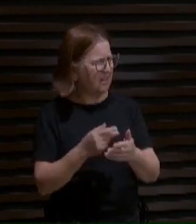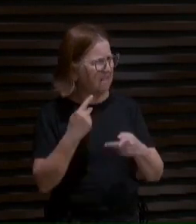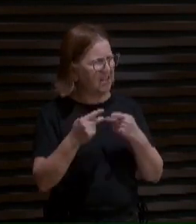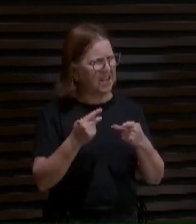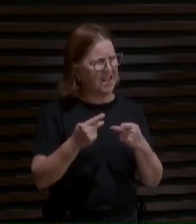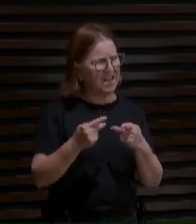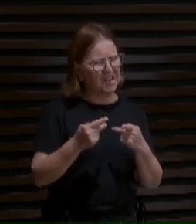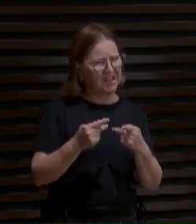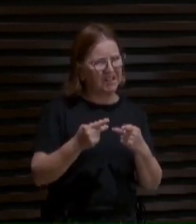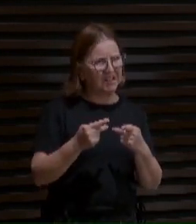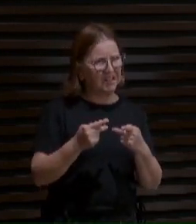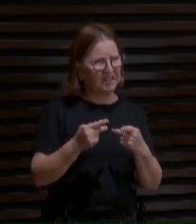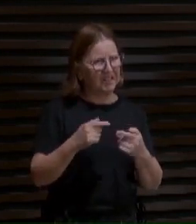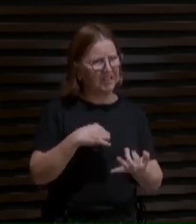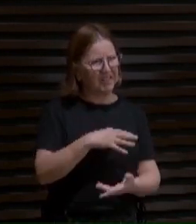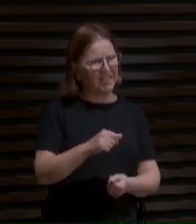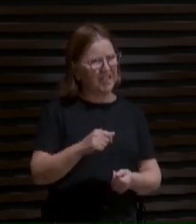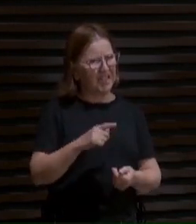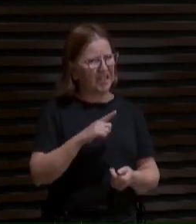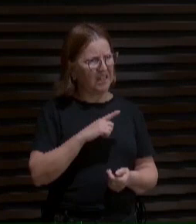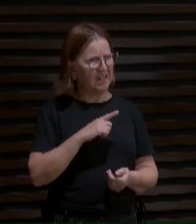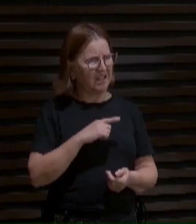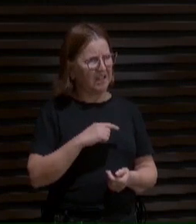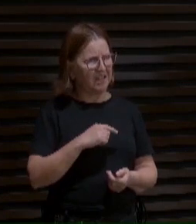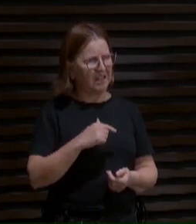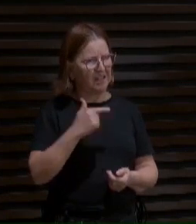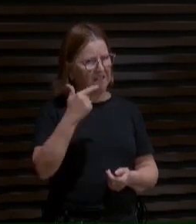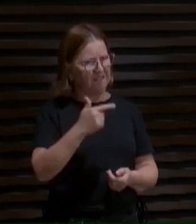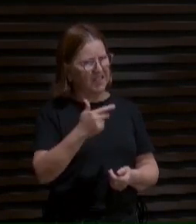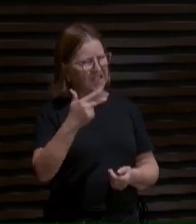23 bilhões de anos.